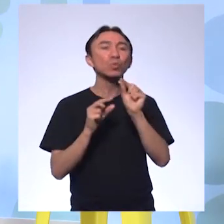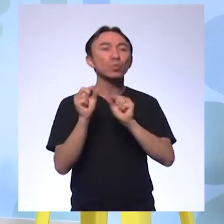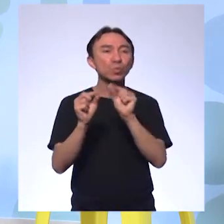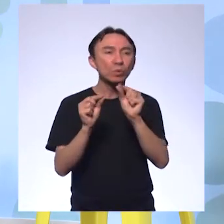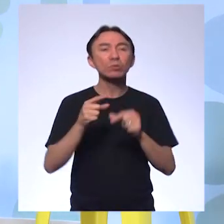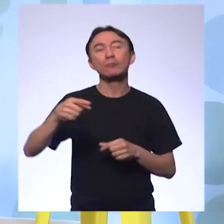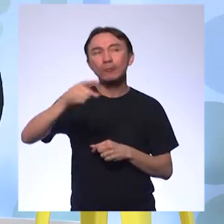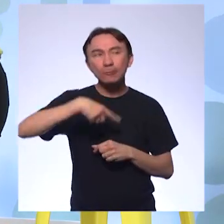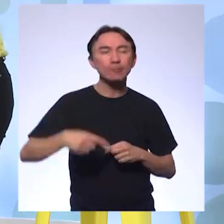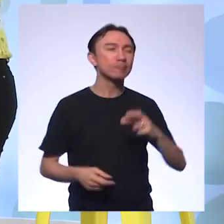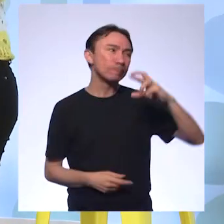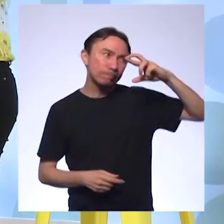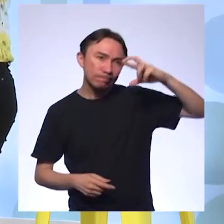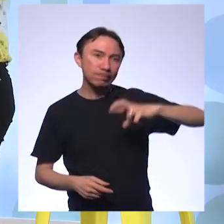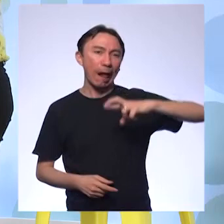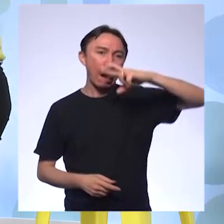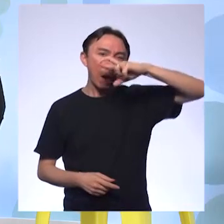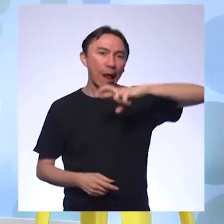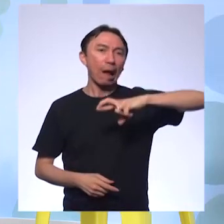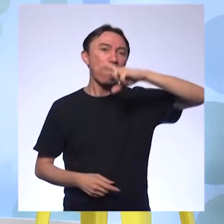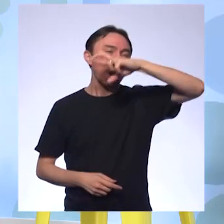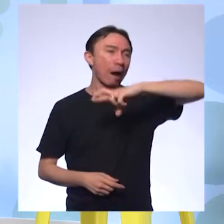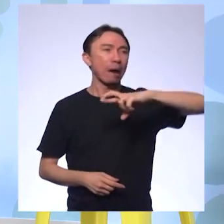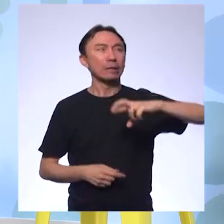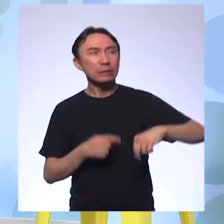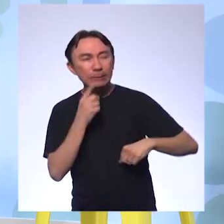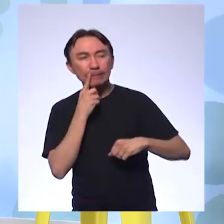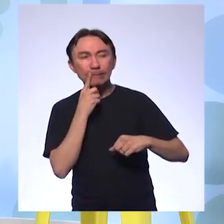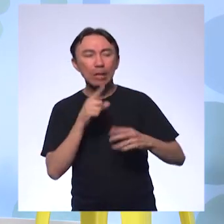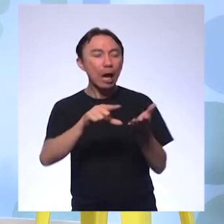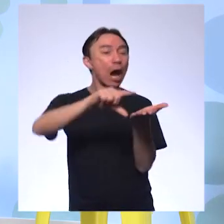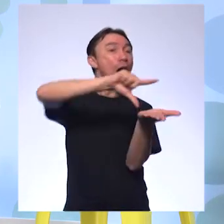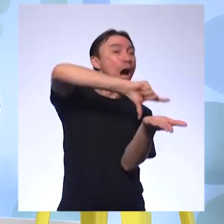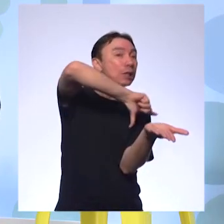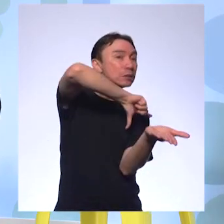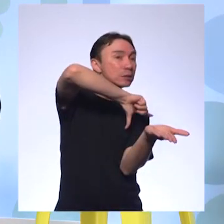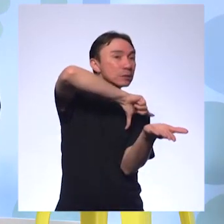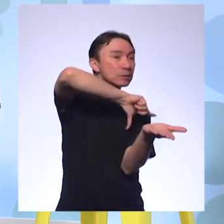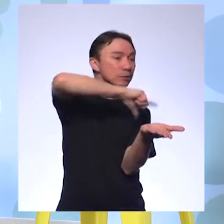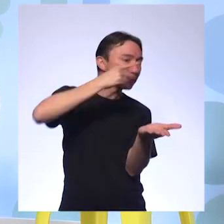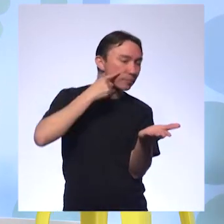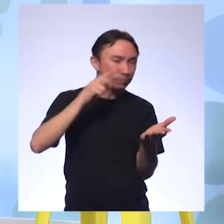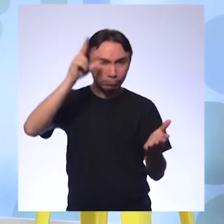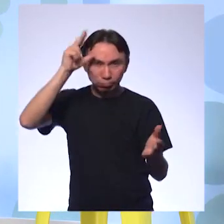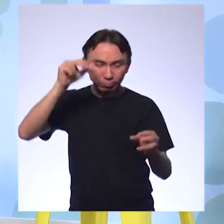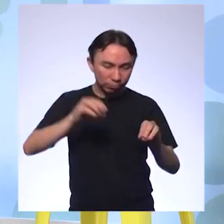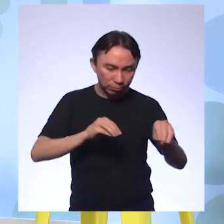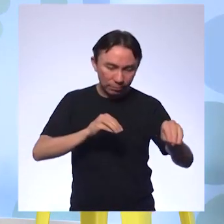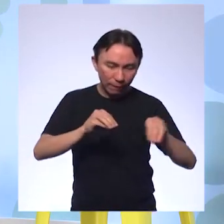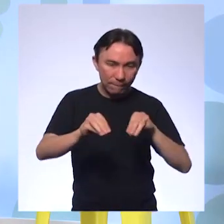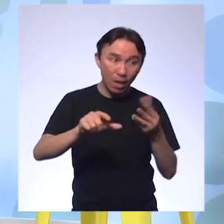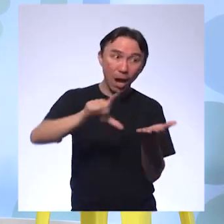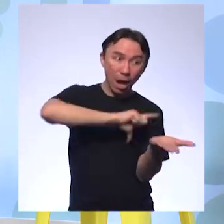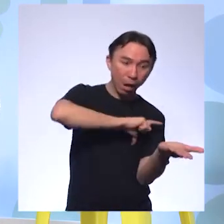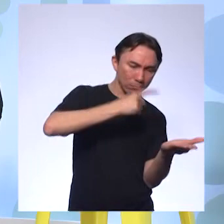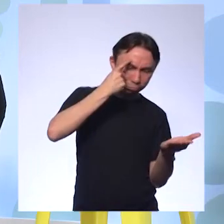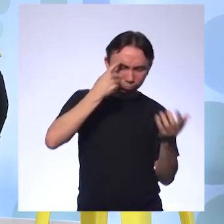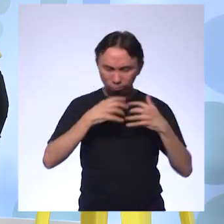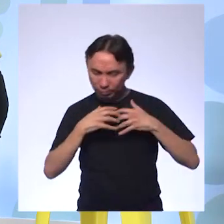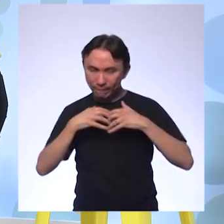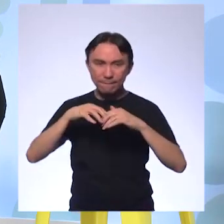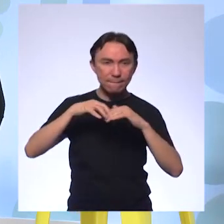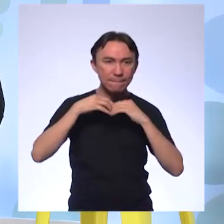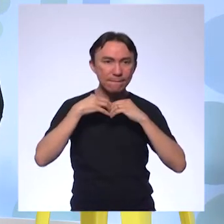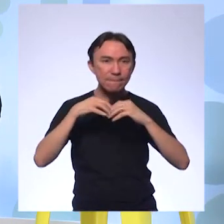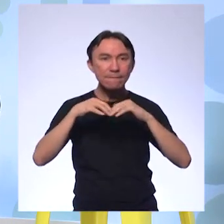analisar, né, quanto mais a gente pensar na jogada, em mover a peça no tabuleiro, menos chances